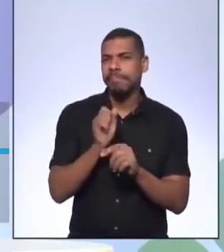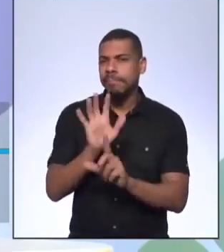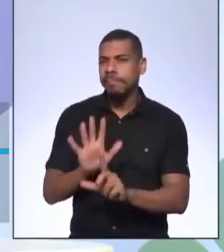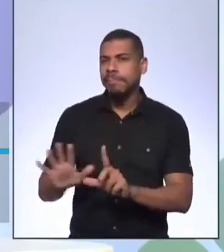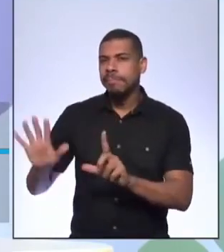mais